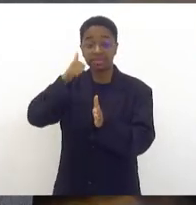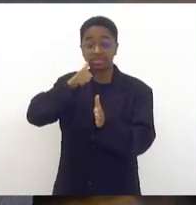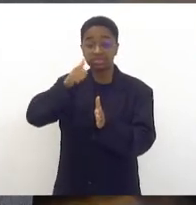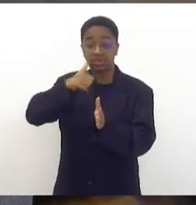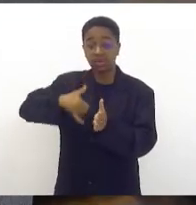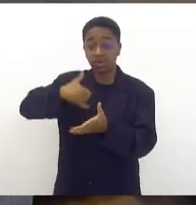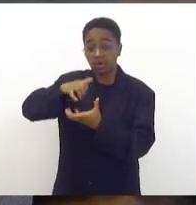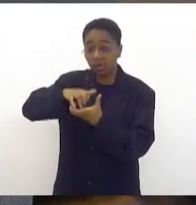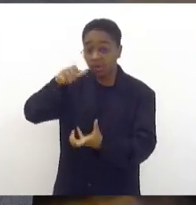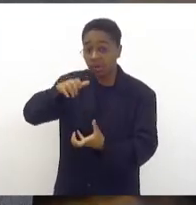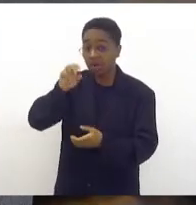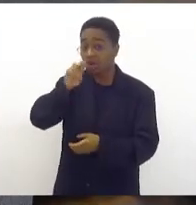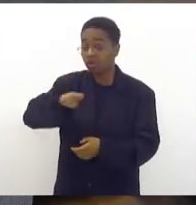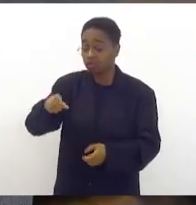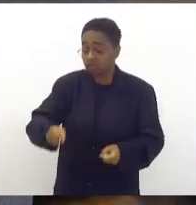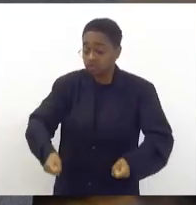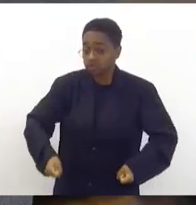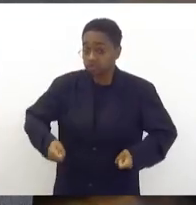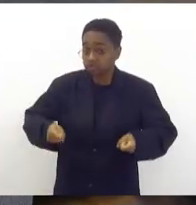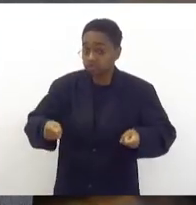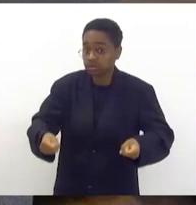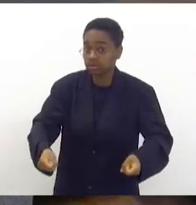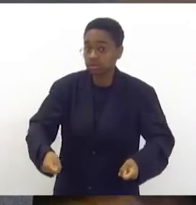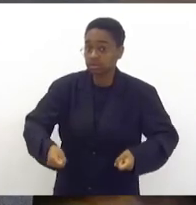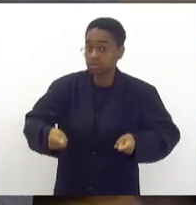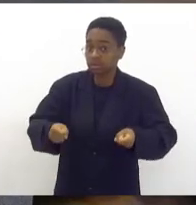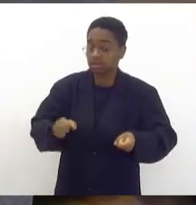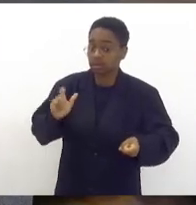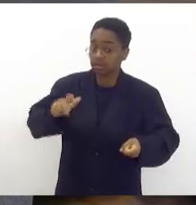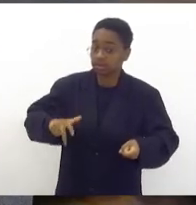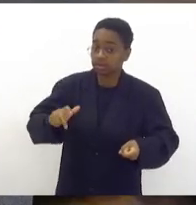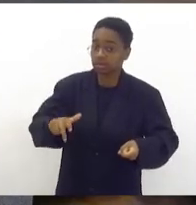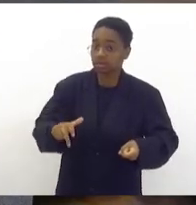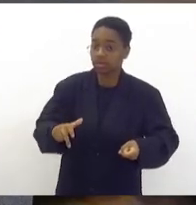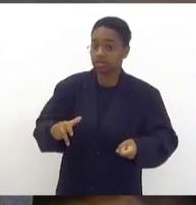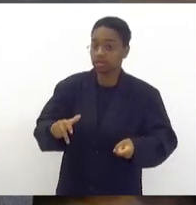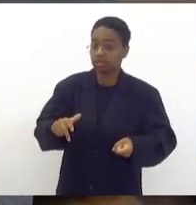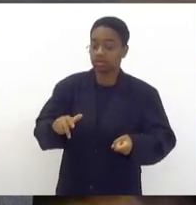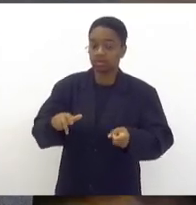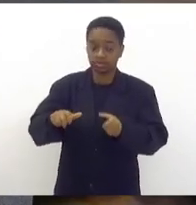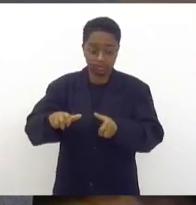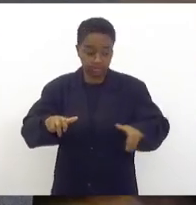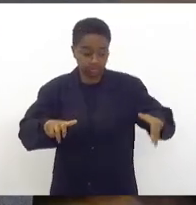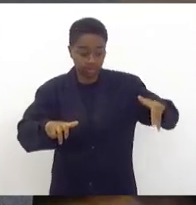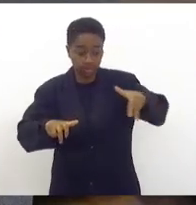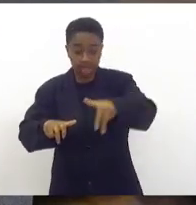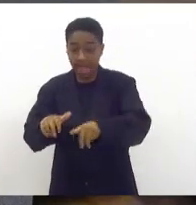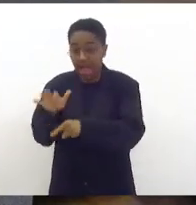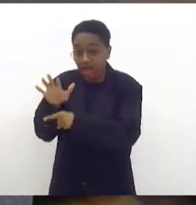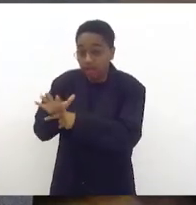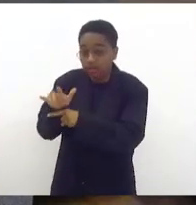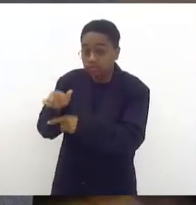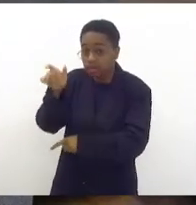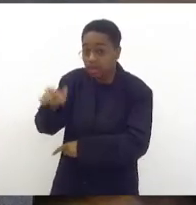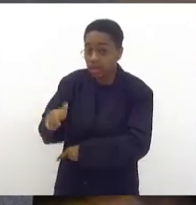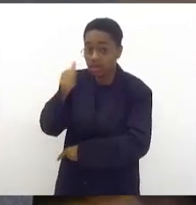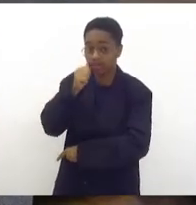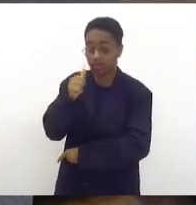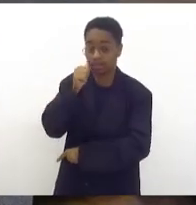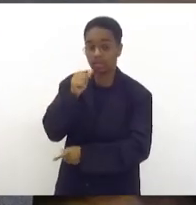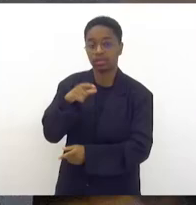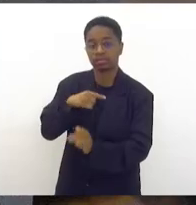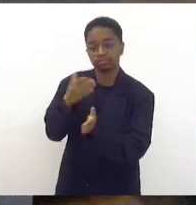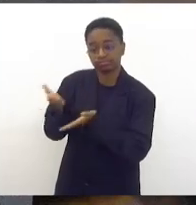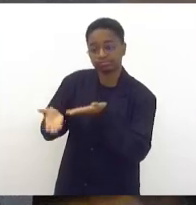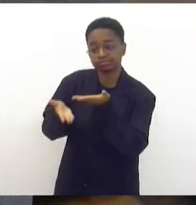que usa andador, deputado Jari, andador. Ele soltou do carro, foi montar um andador da senhora, tratando a senhora com